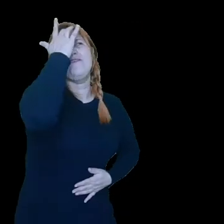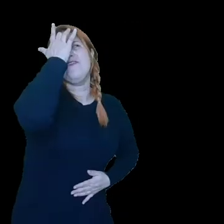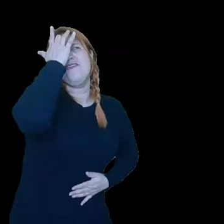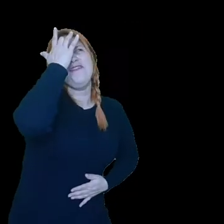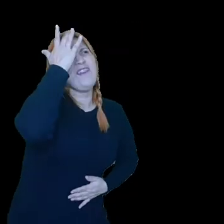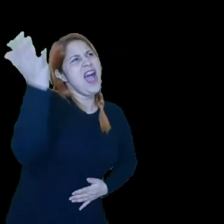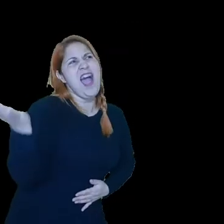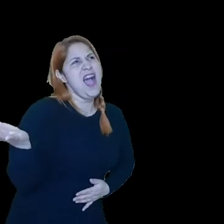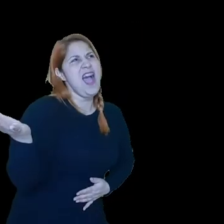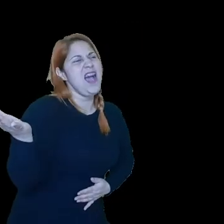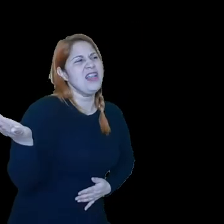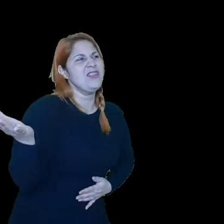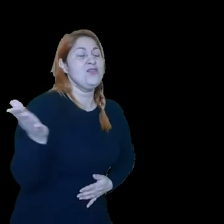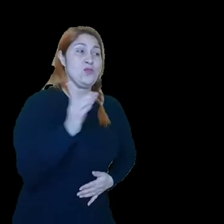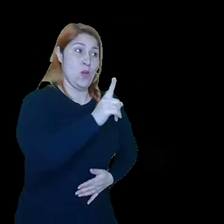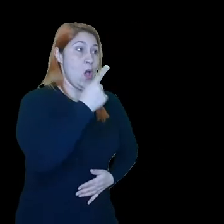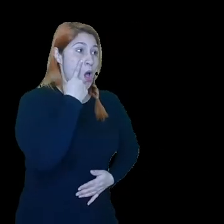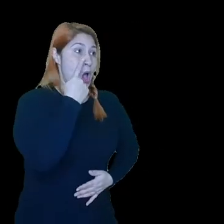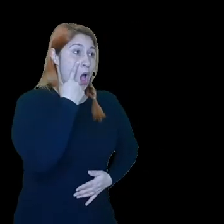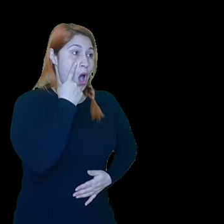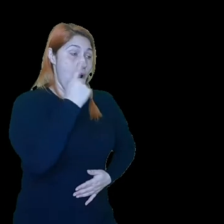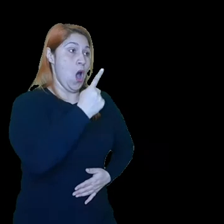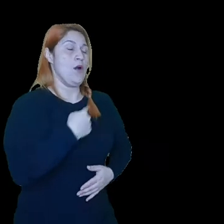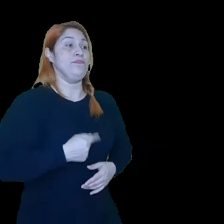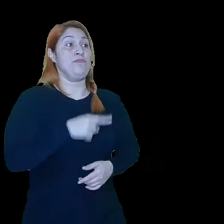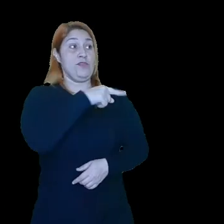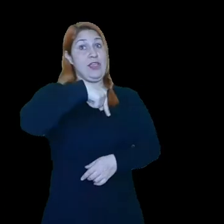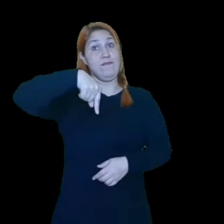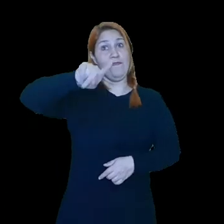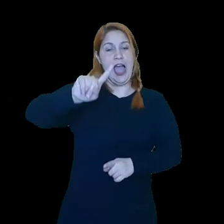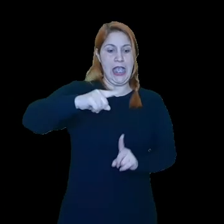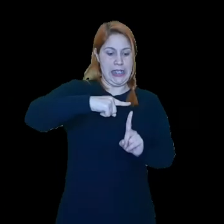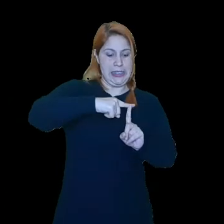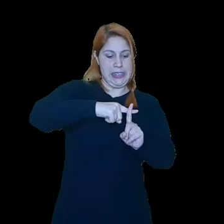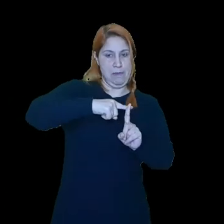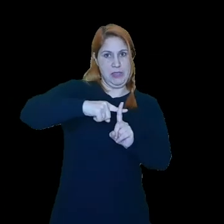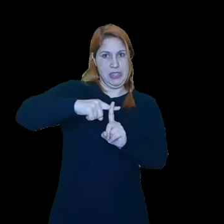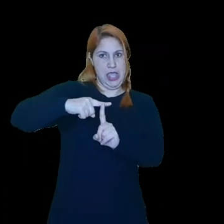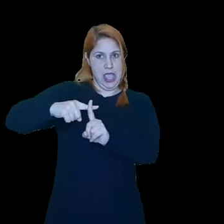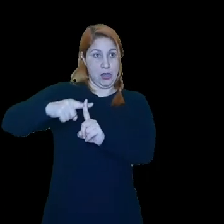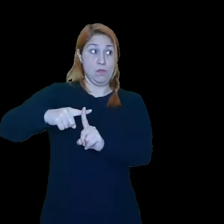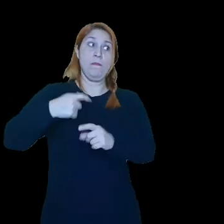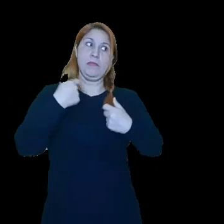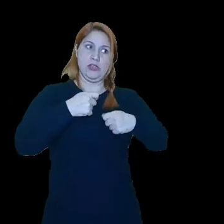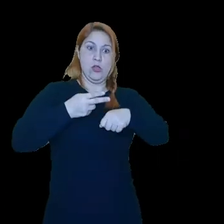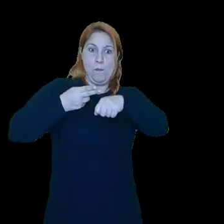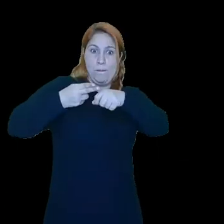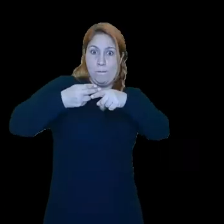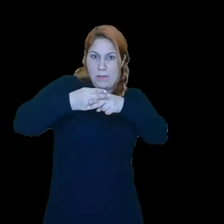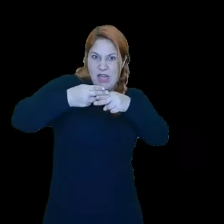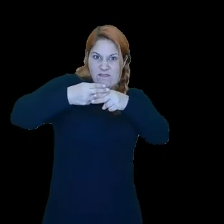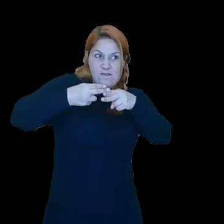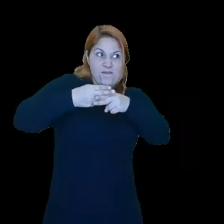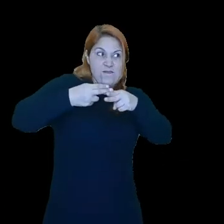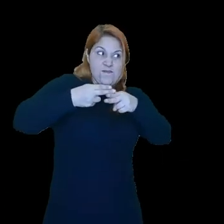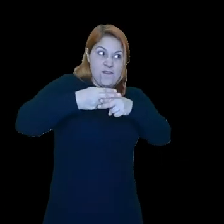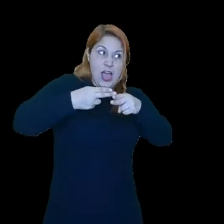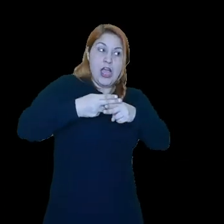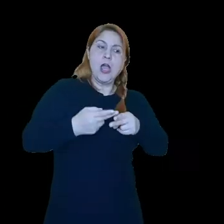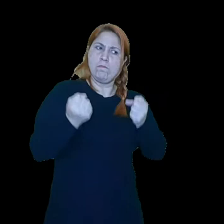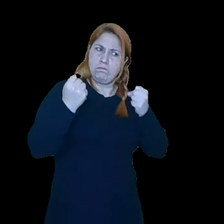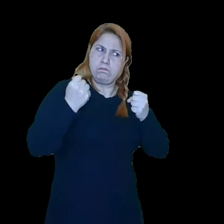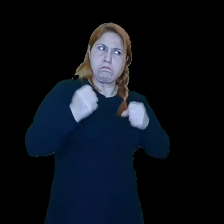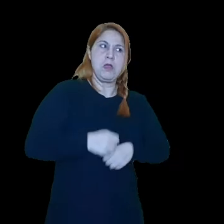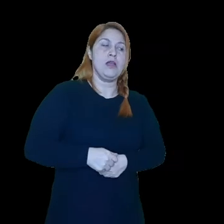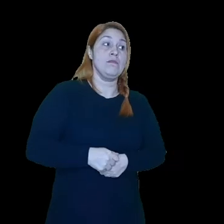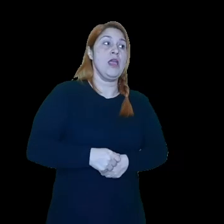continuou. Veja, vá ao cemitério levando um facão bem afiado. Depois, espere chegar o último defunto